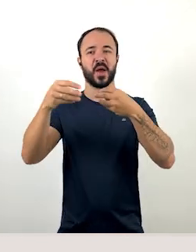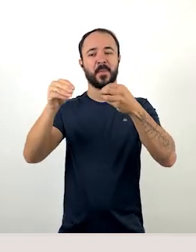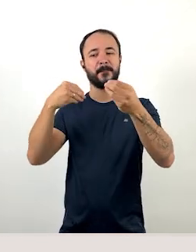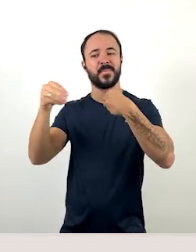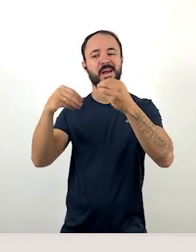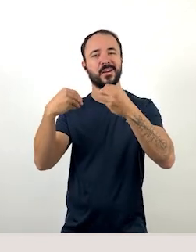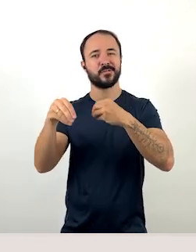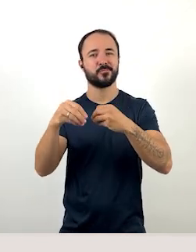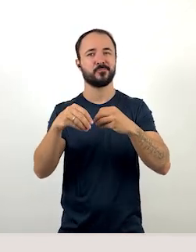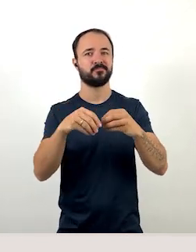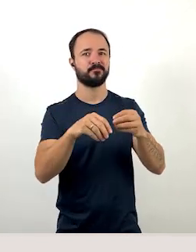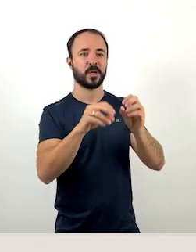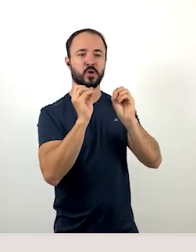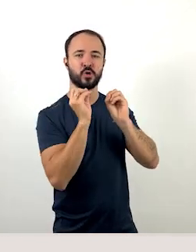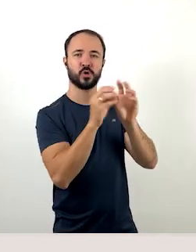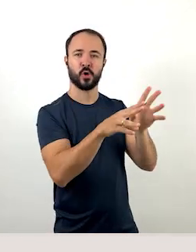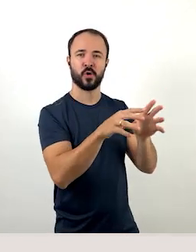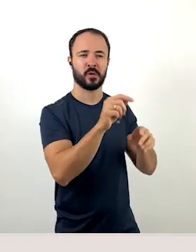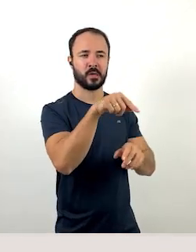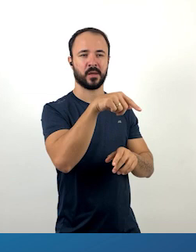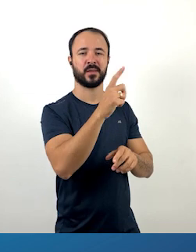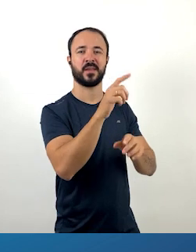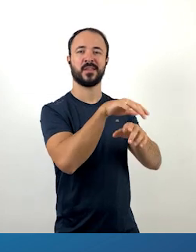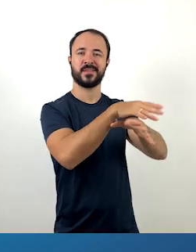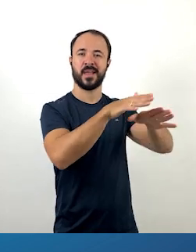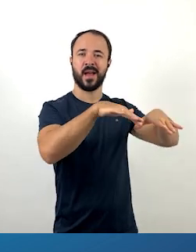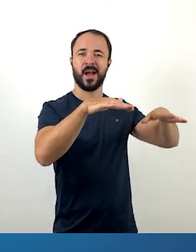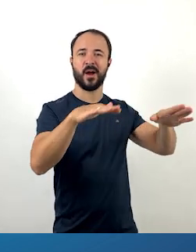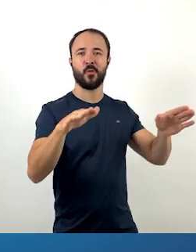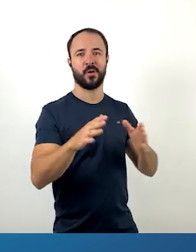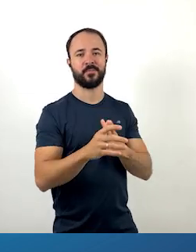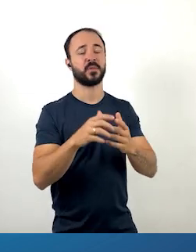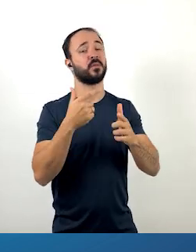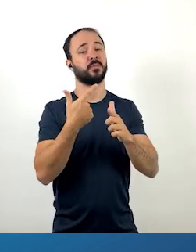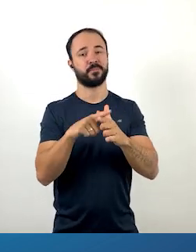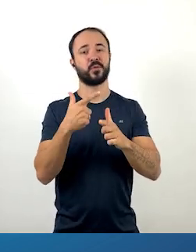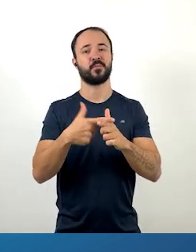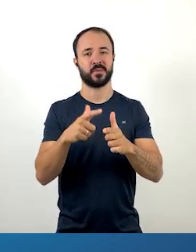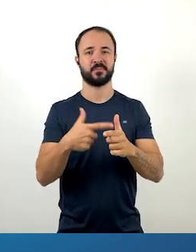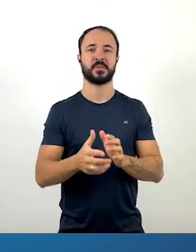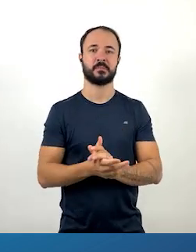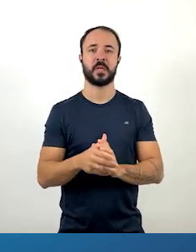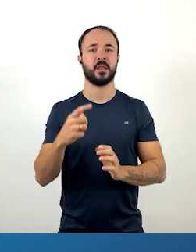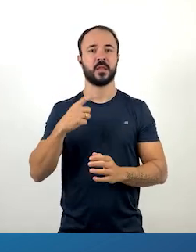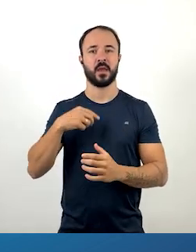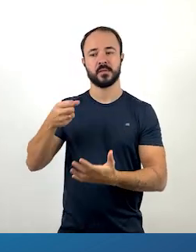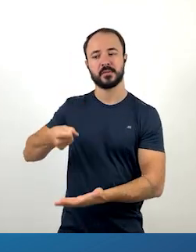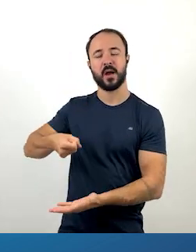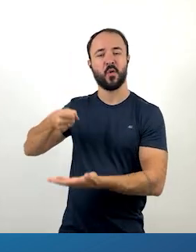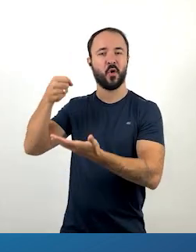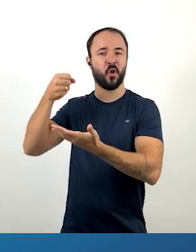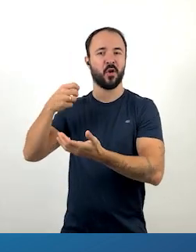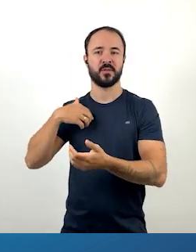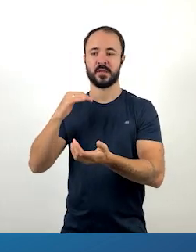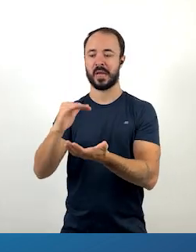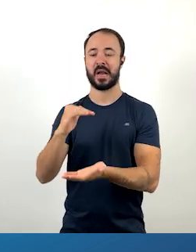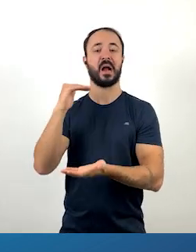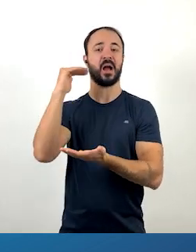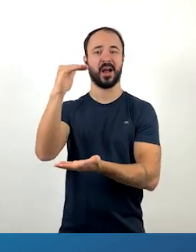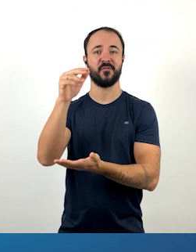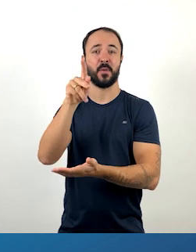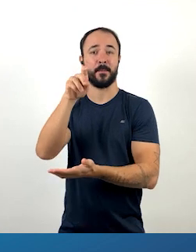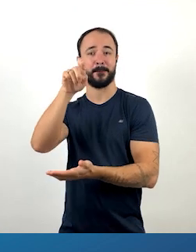plásticos. Plásticos são um grande problema para a nossa geração. Além dos plásticos que conhecemos, como sacolinhas, garrafas PET,